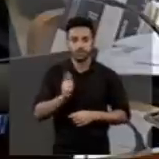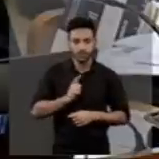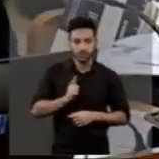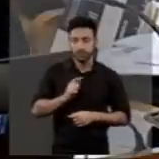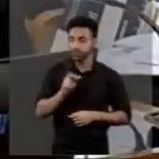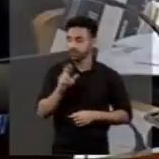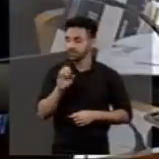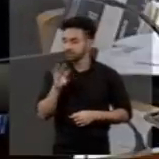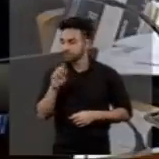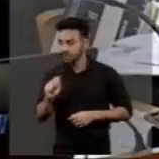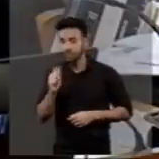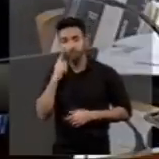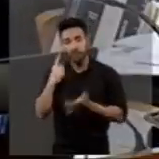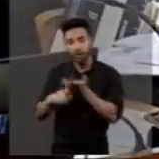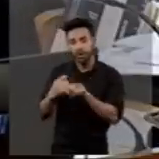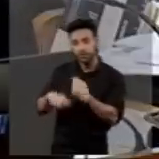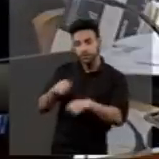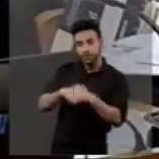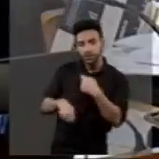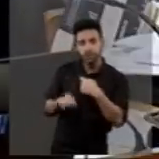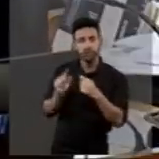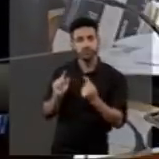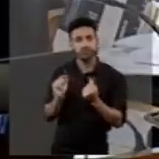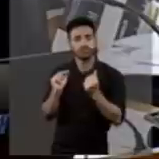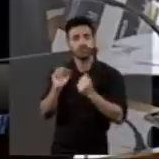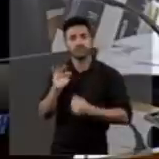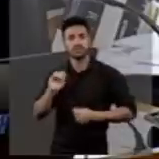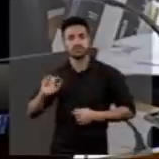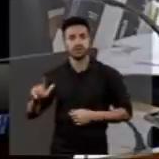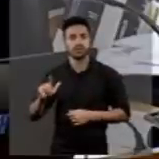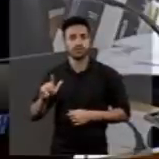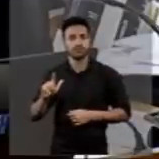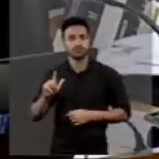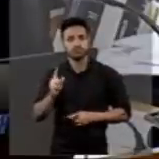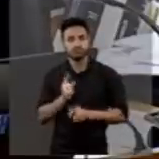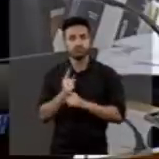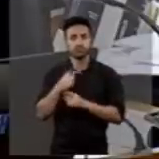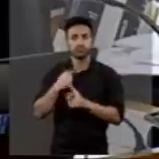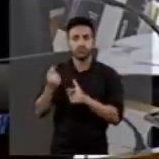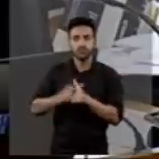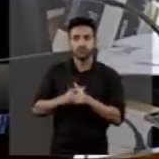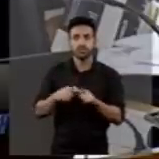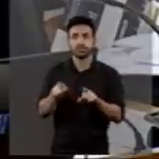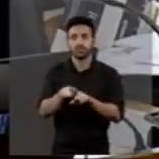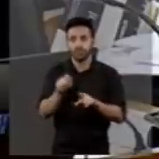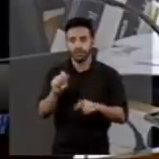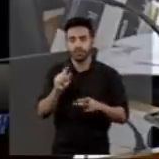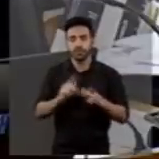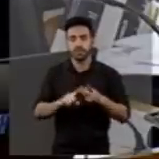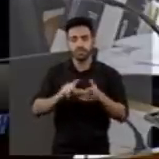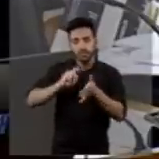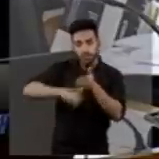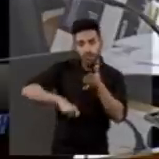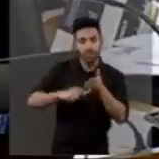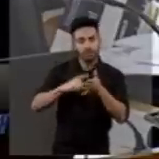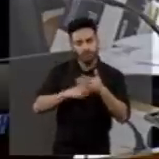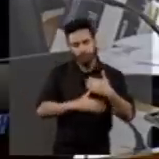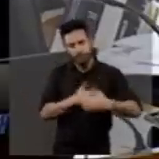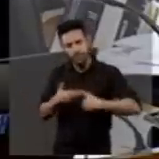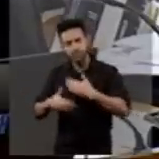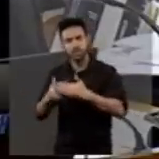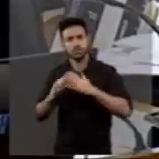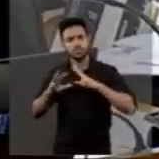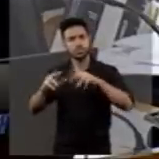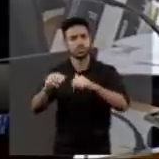procedimento administrativo fiscal, de se constituir a dívida tributária, e há todo um procedimento onde